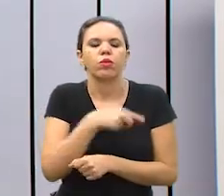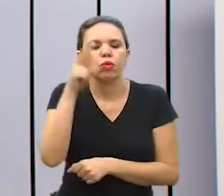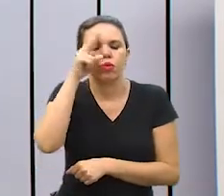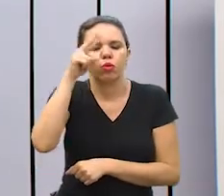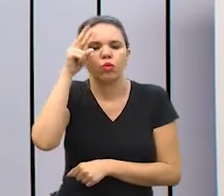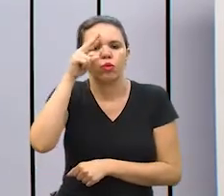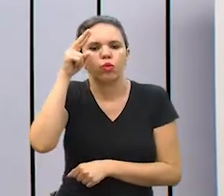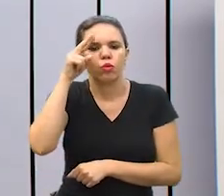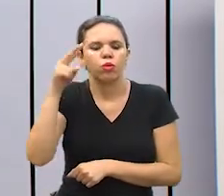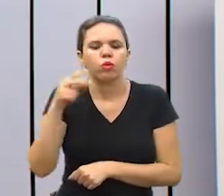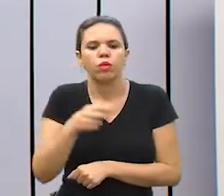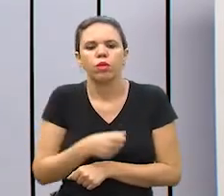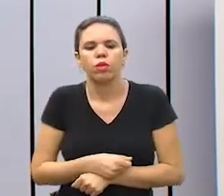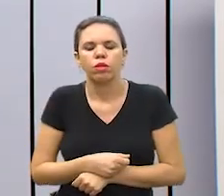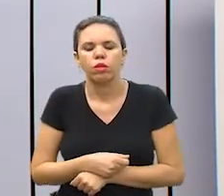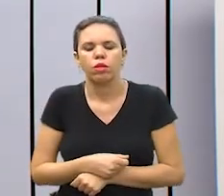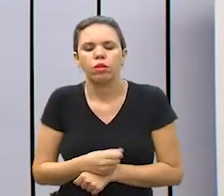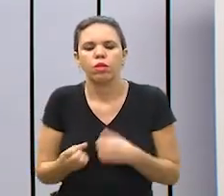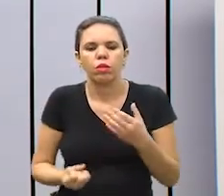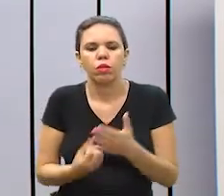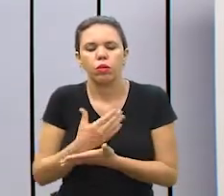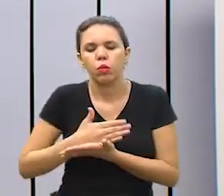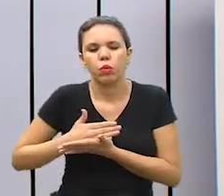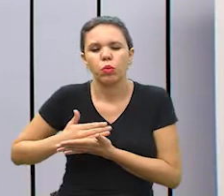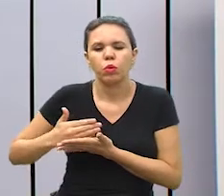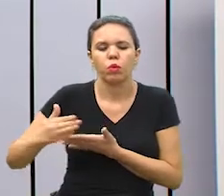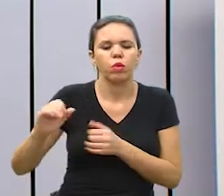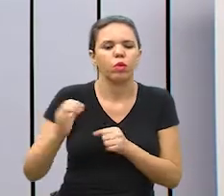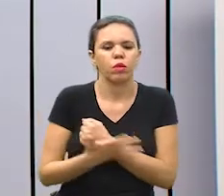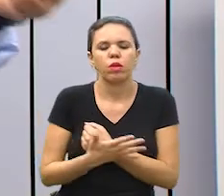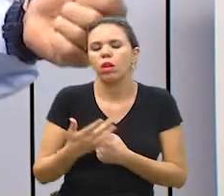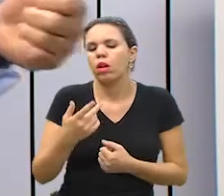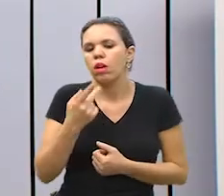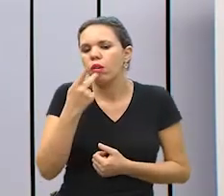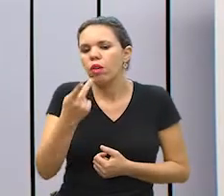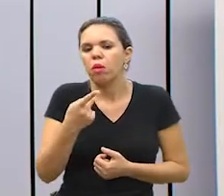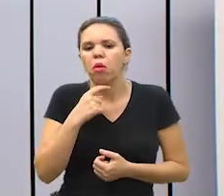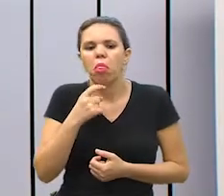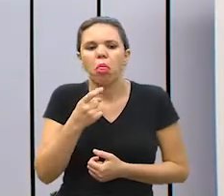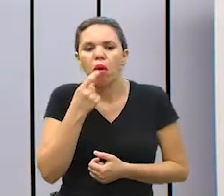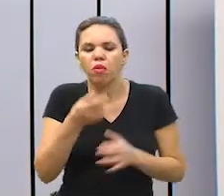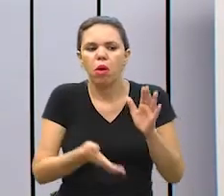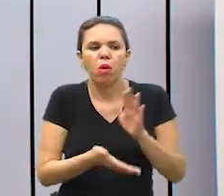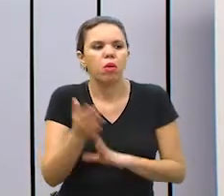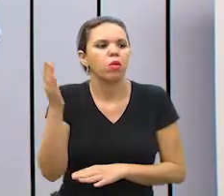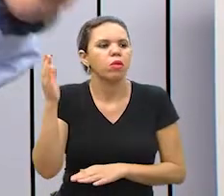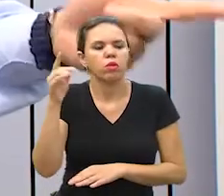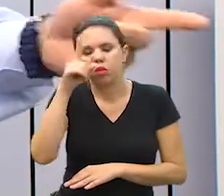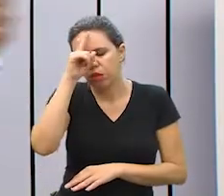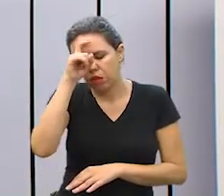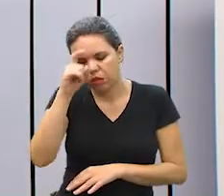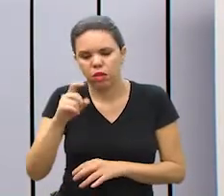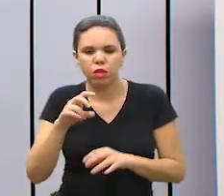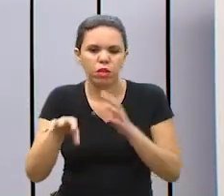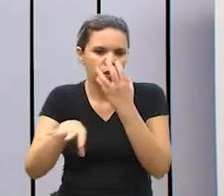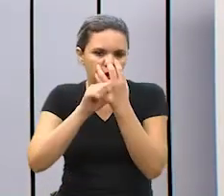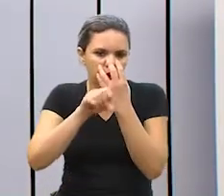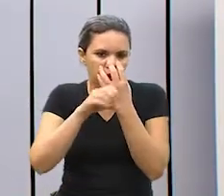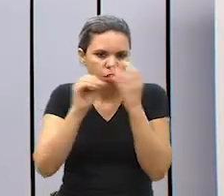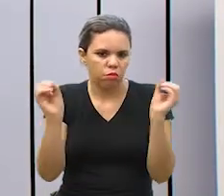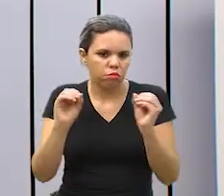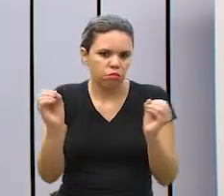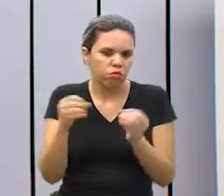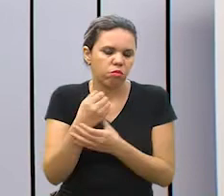lembrarmos ou nos reportarmos no começo, ninguém falava que era para correr para o hospital, que era para receber